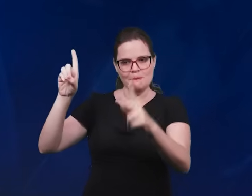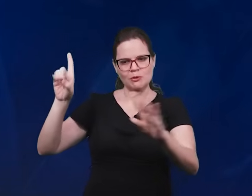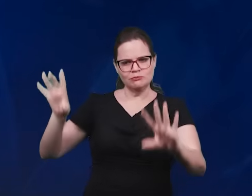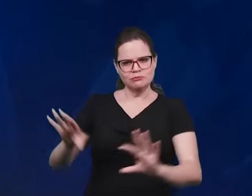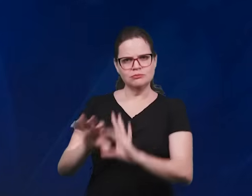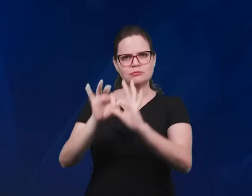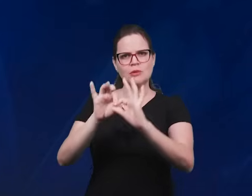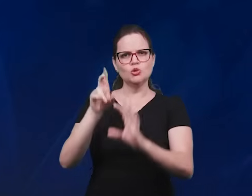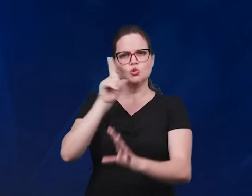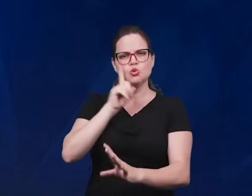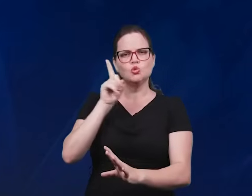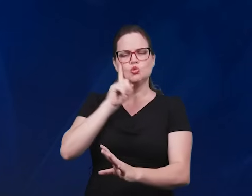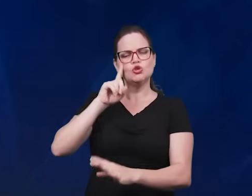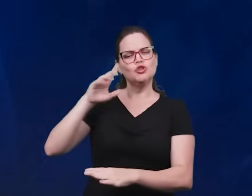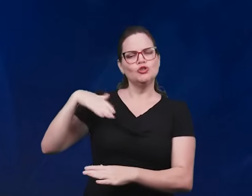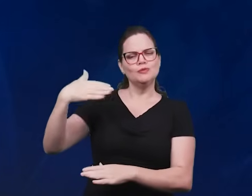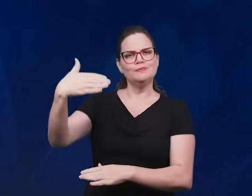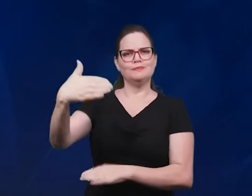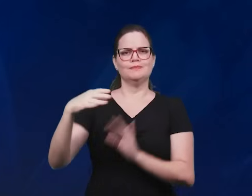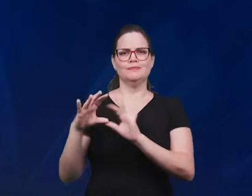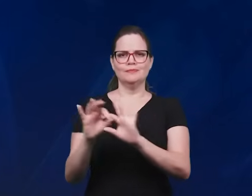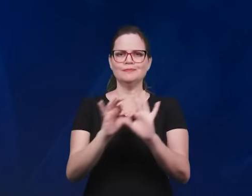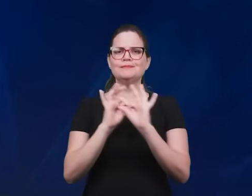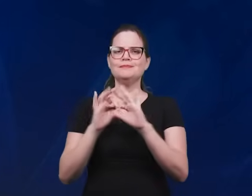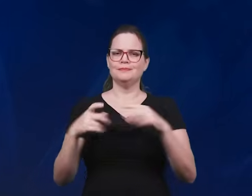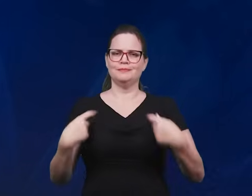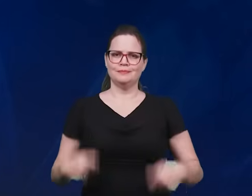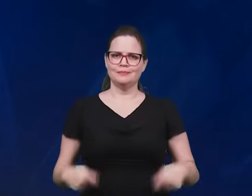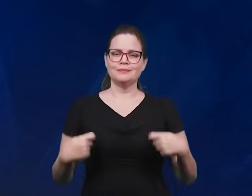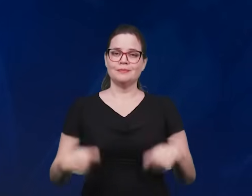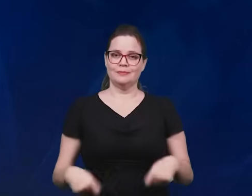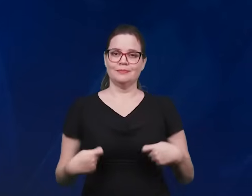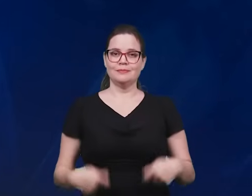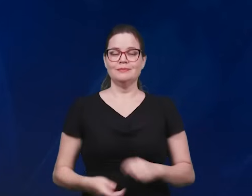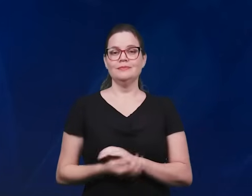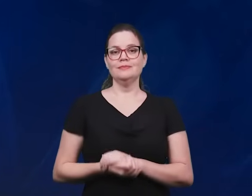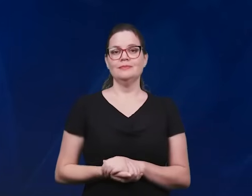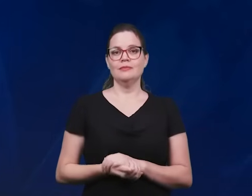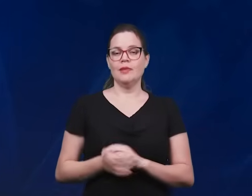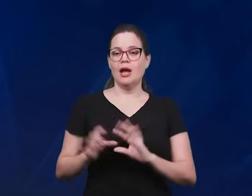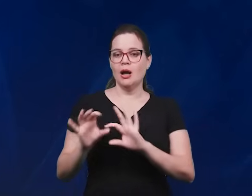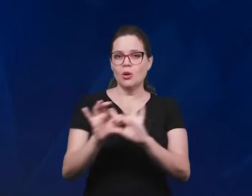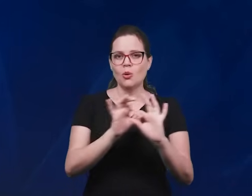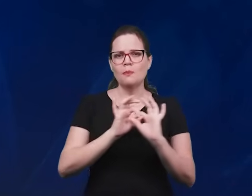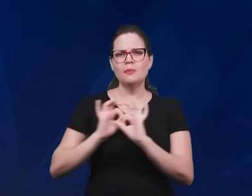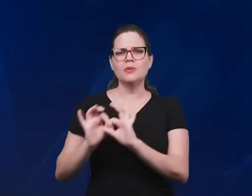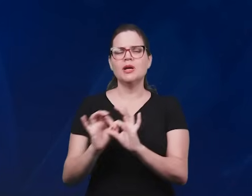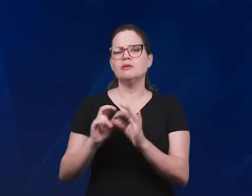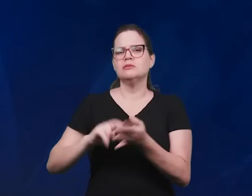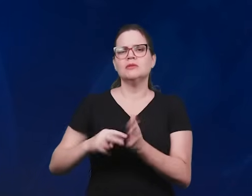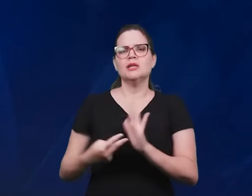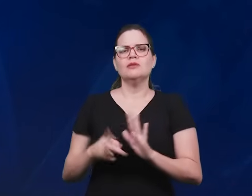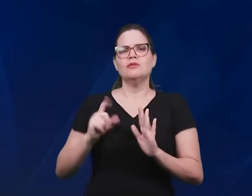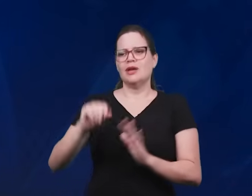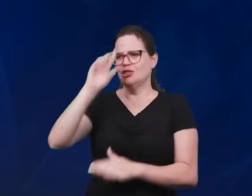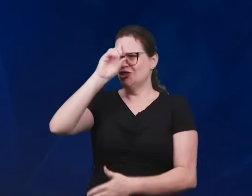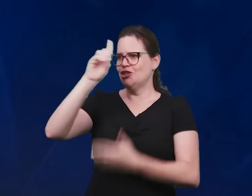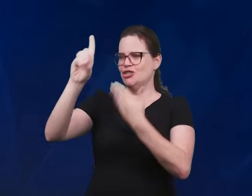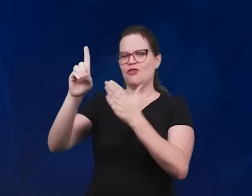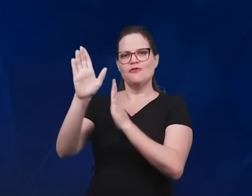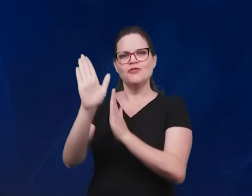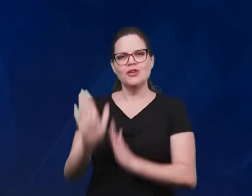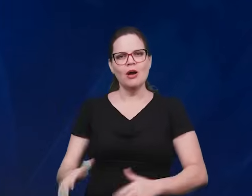era contínua, ou seja, todos os dias. Essa comunhão residia na fidelidade de Deus